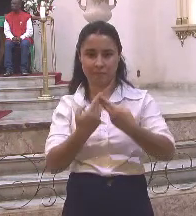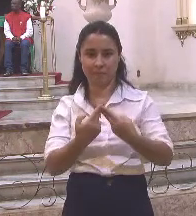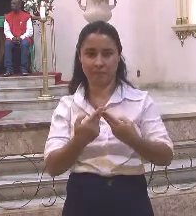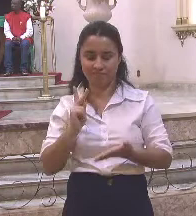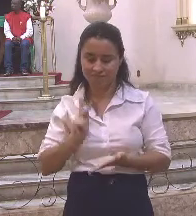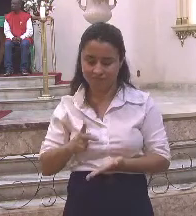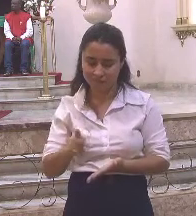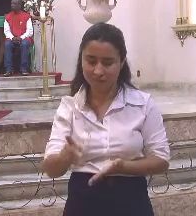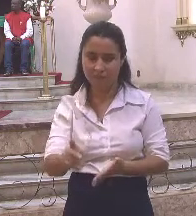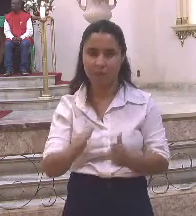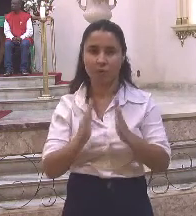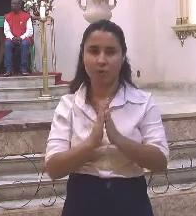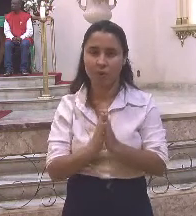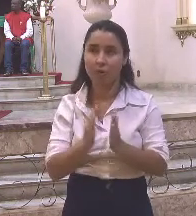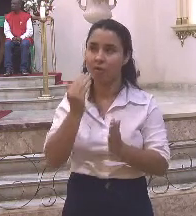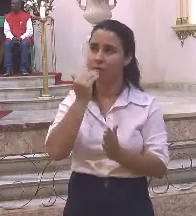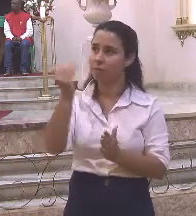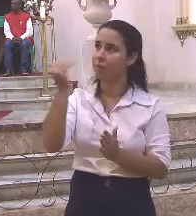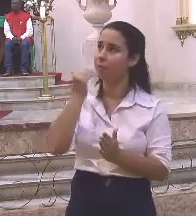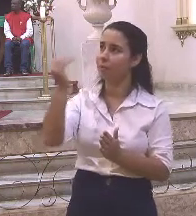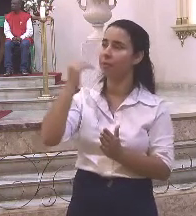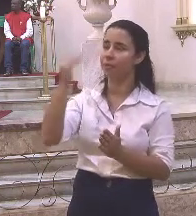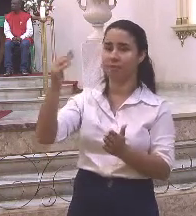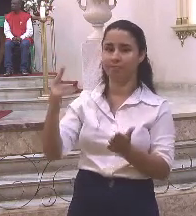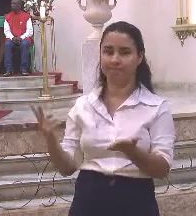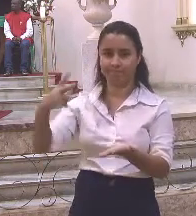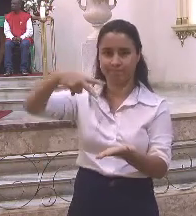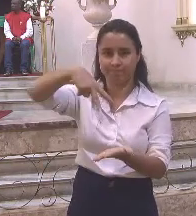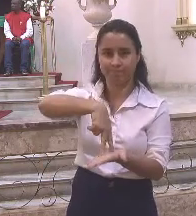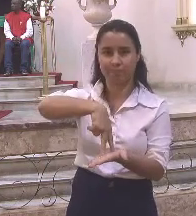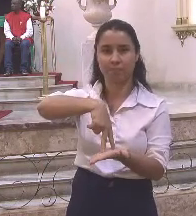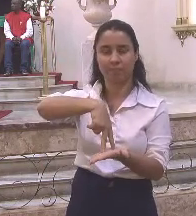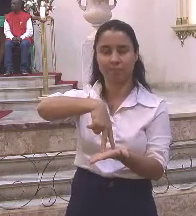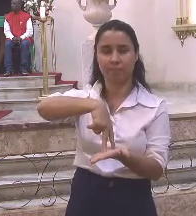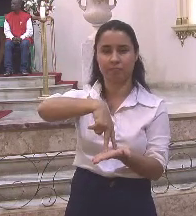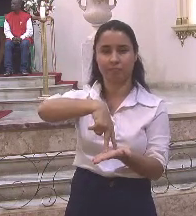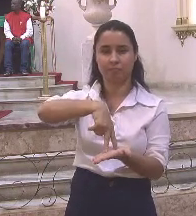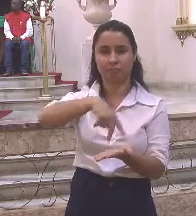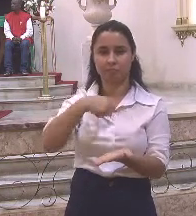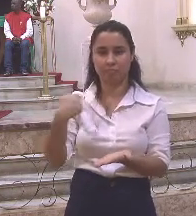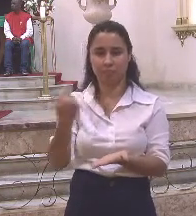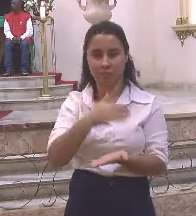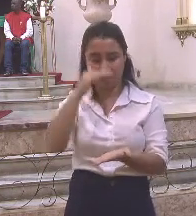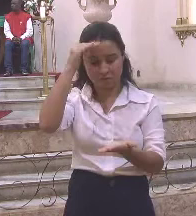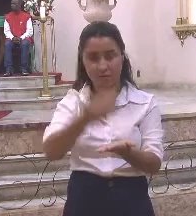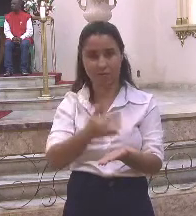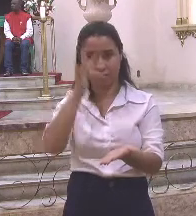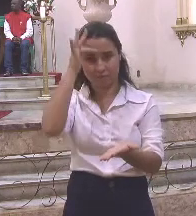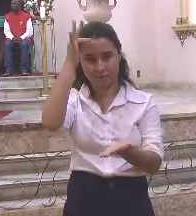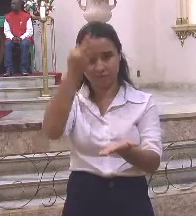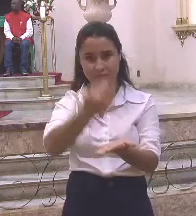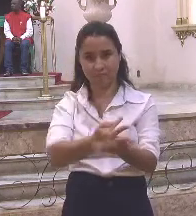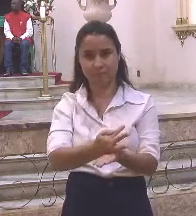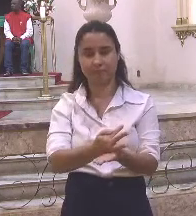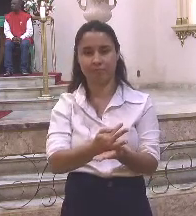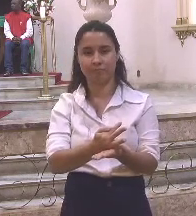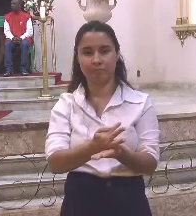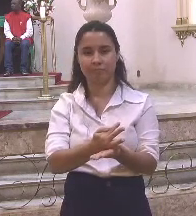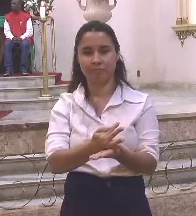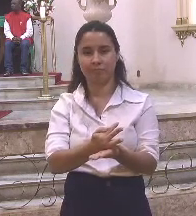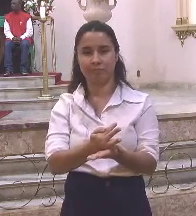torna firmes e nos faz ter convicção e fé na promessa de